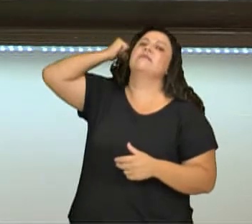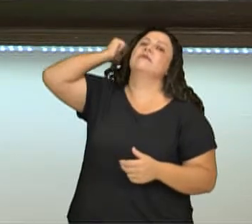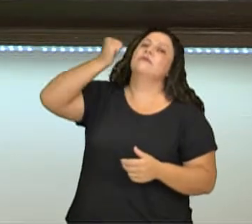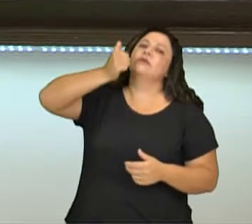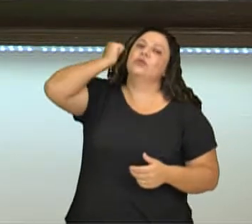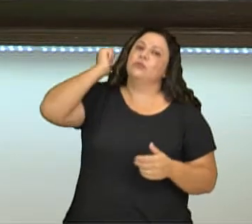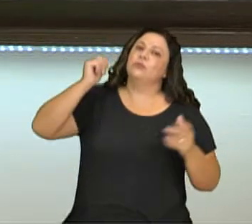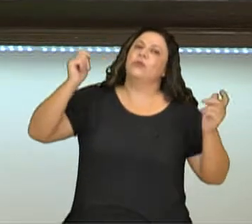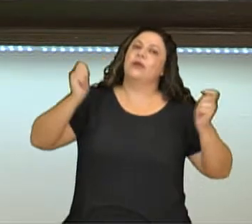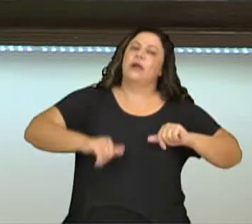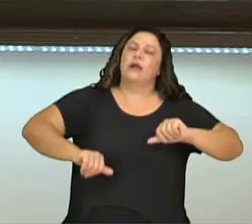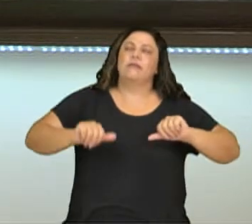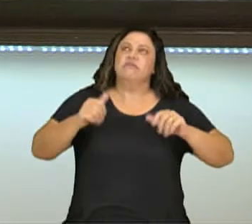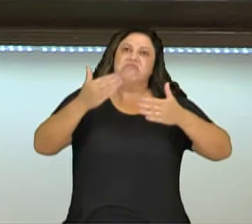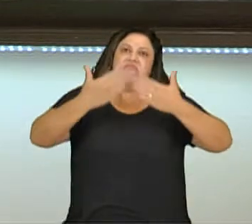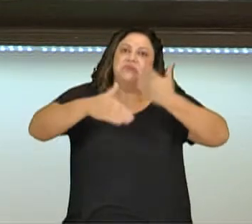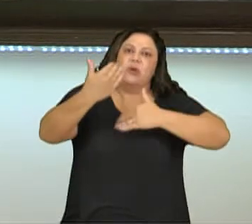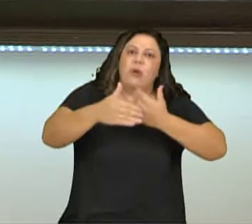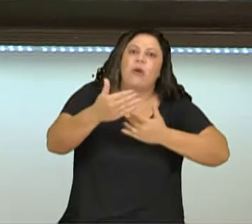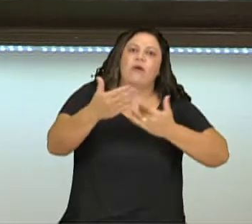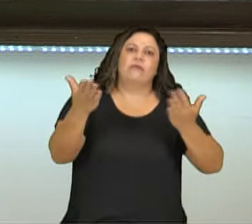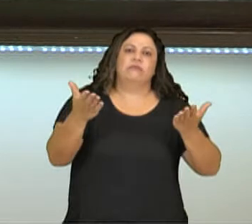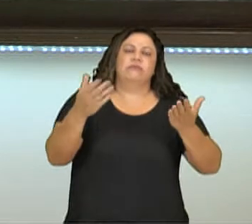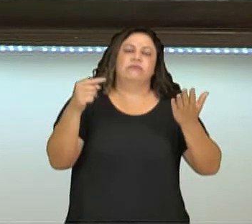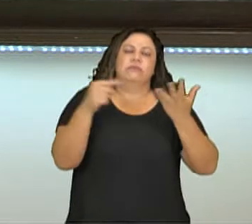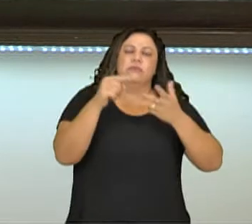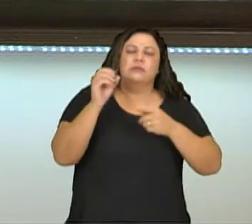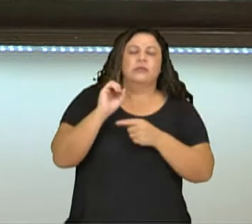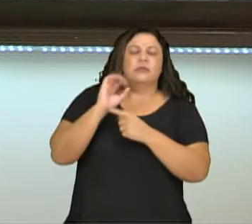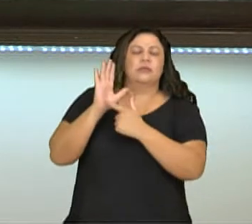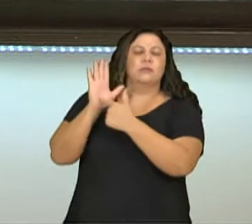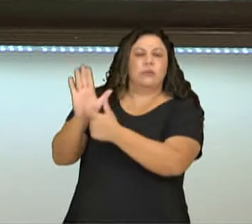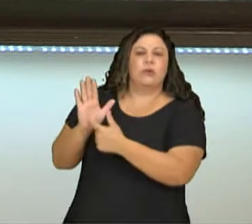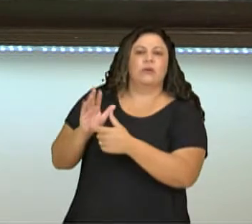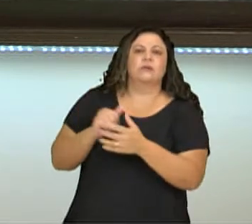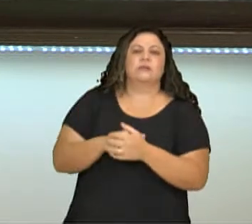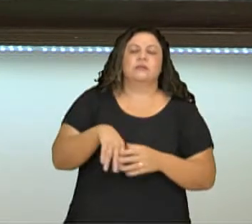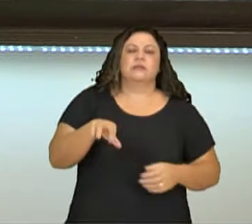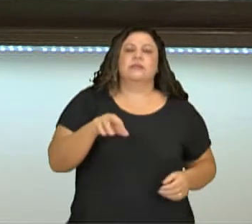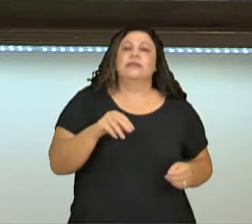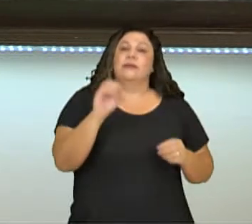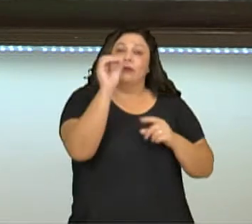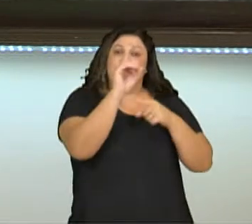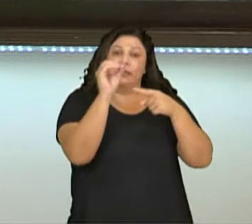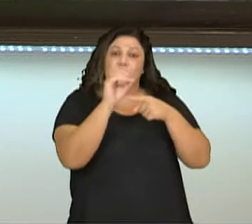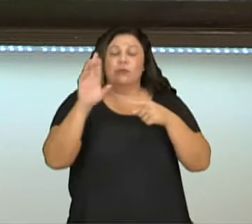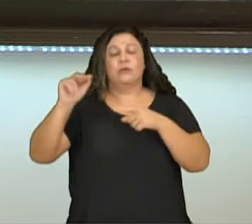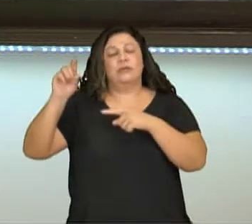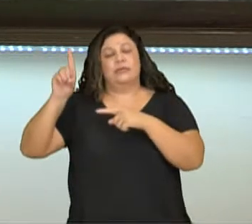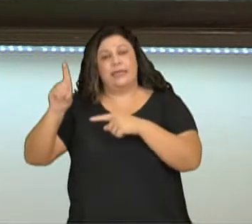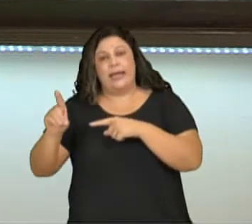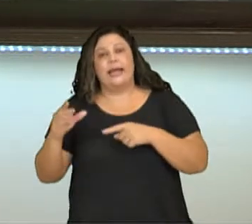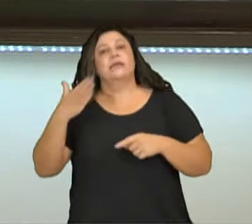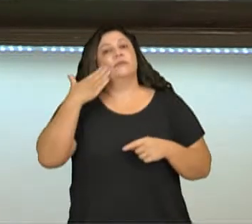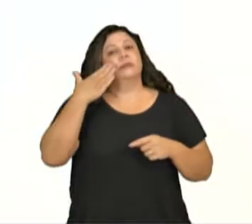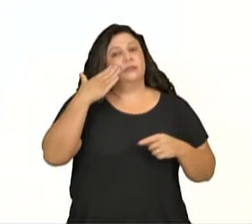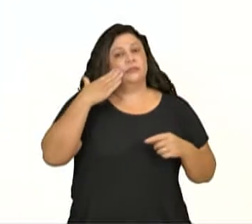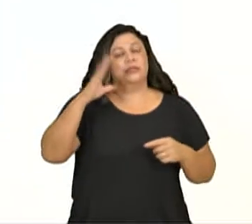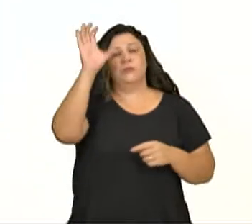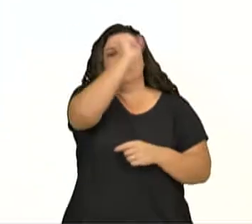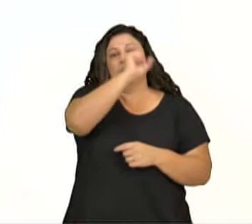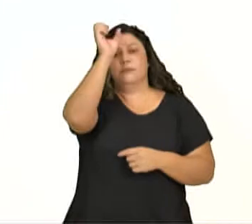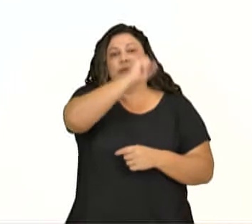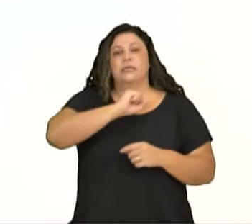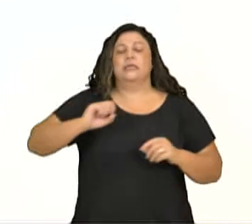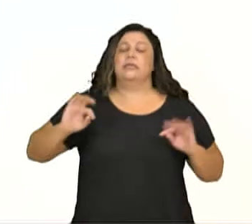fazer que aparecem ângulos em radianos e a gente precisa saber operar com essas fórmulas, ok? Então aqui, uma